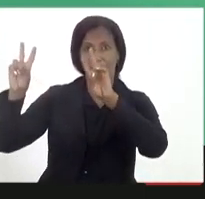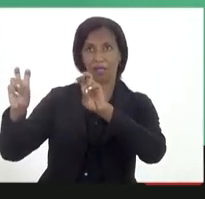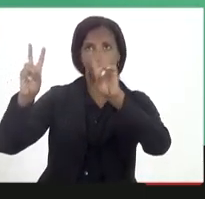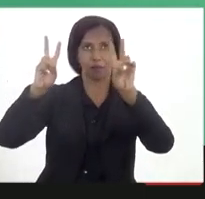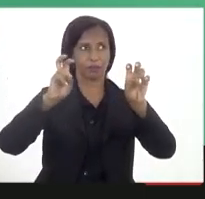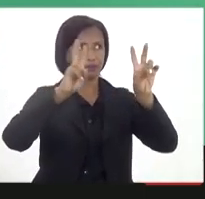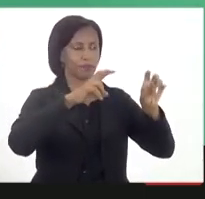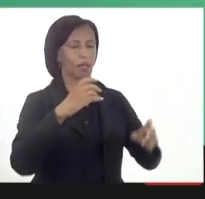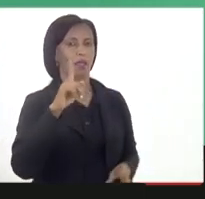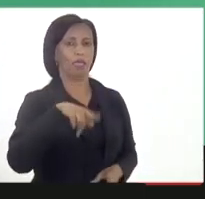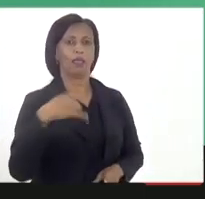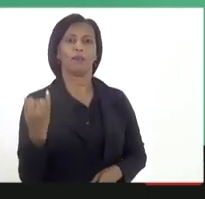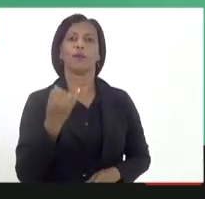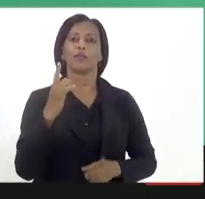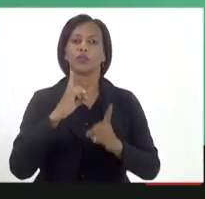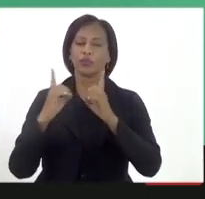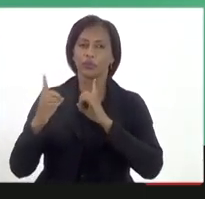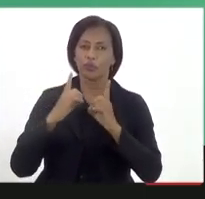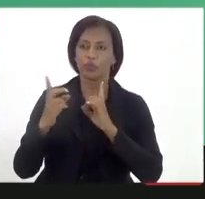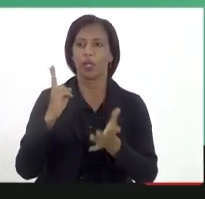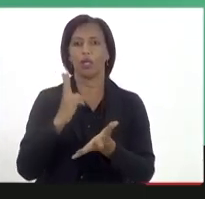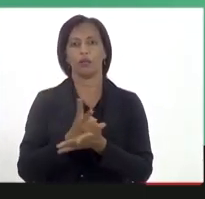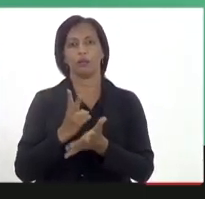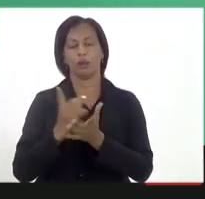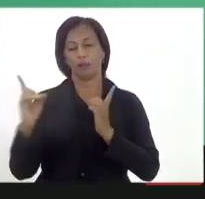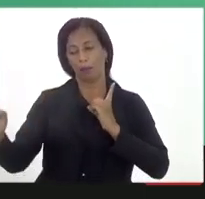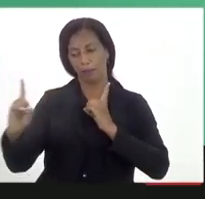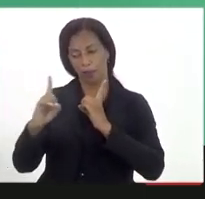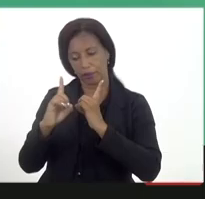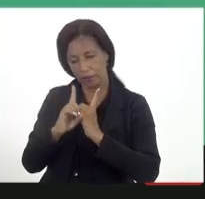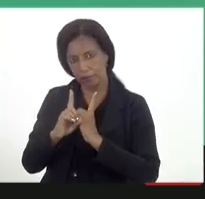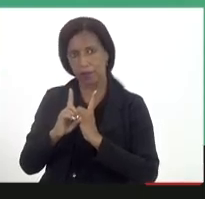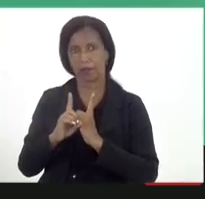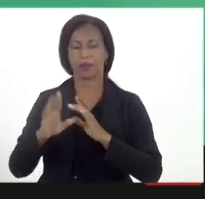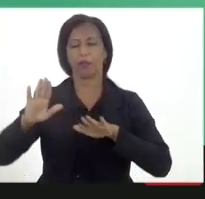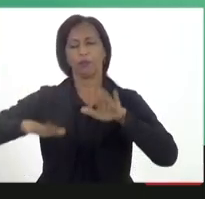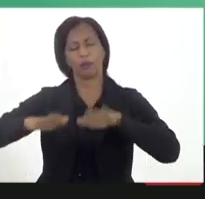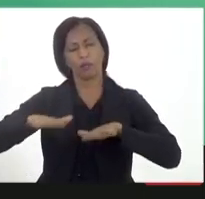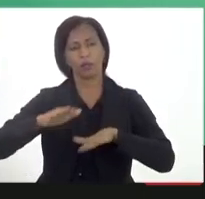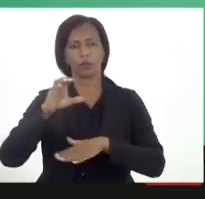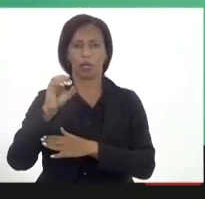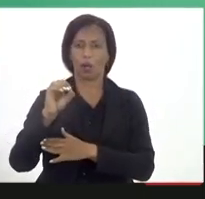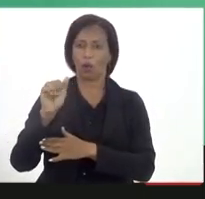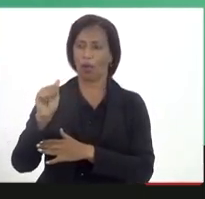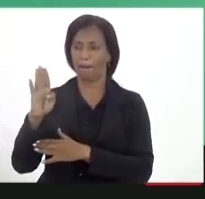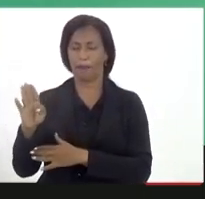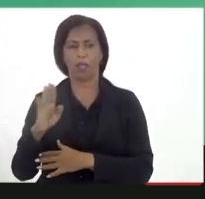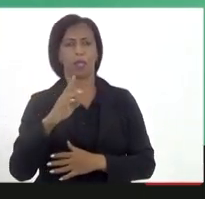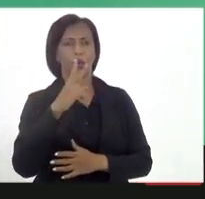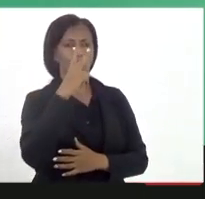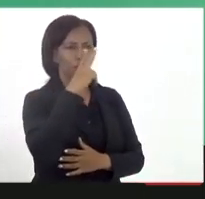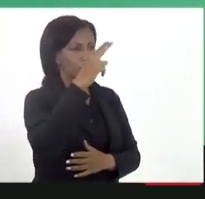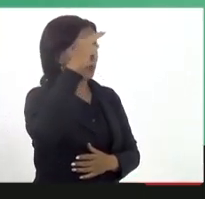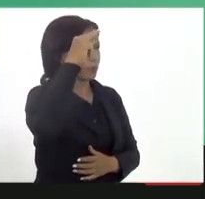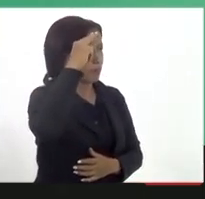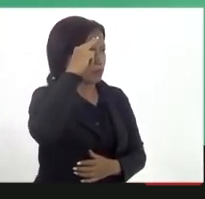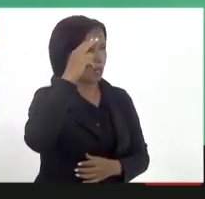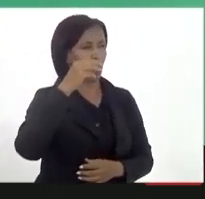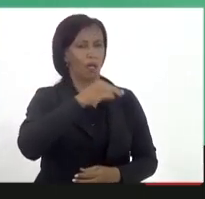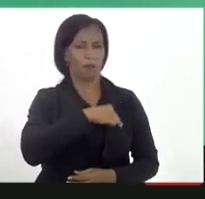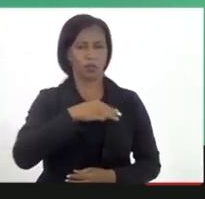acho importantíssimo o diálogo mesmo e aproximação tanto da OAB contra as forças armadas o judiciário